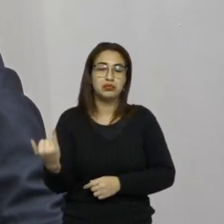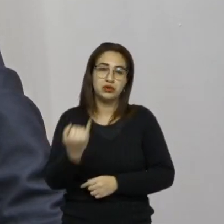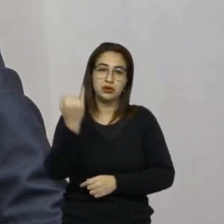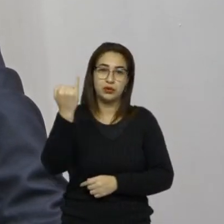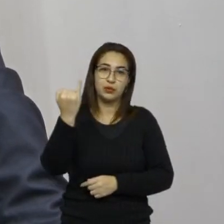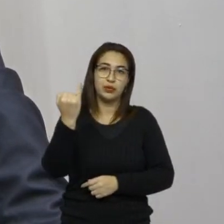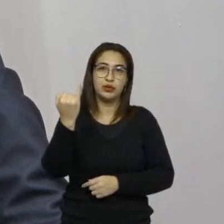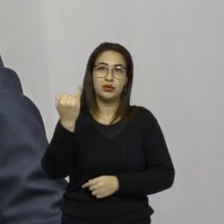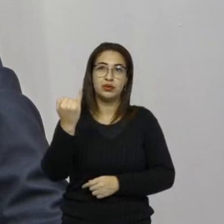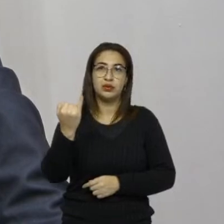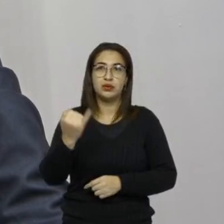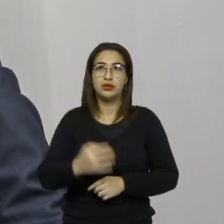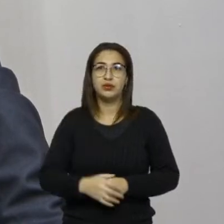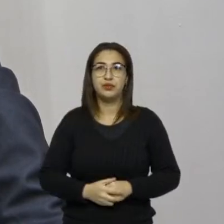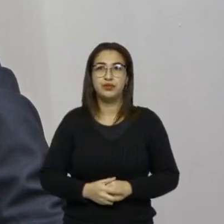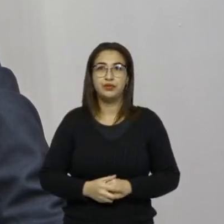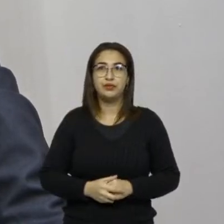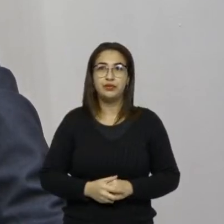a...